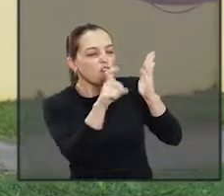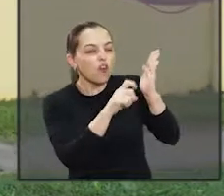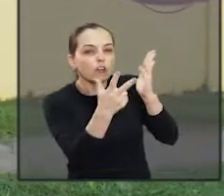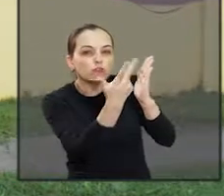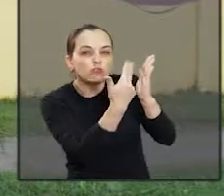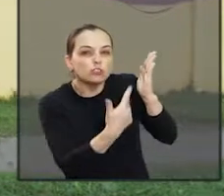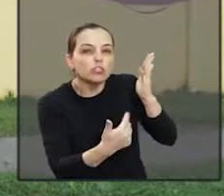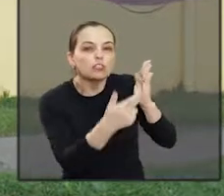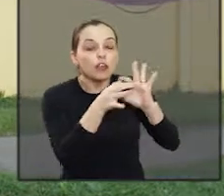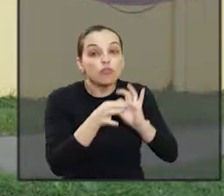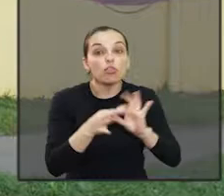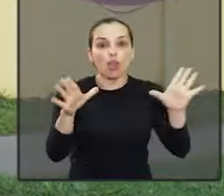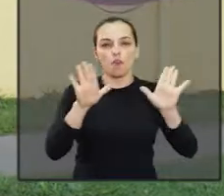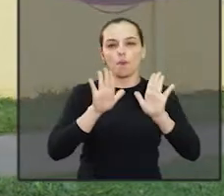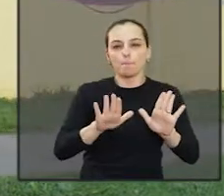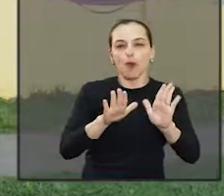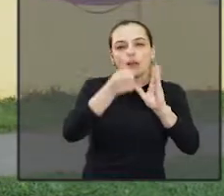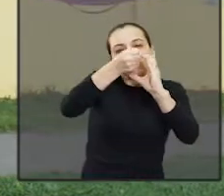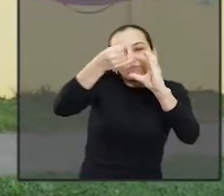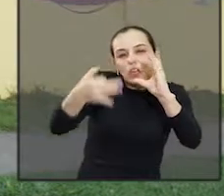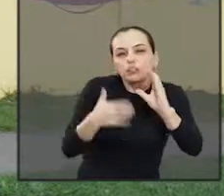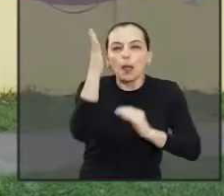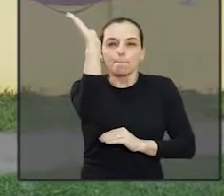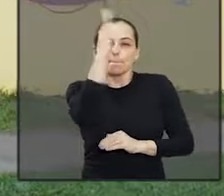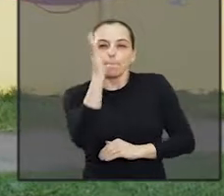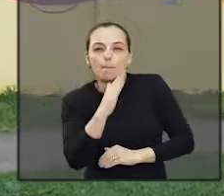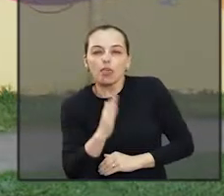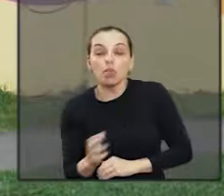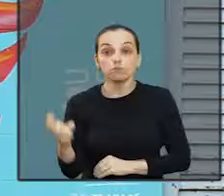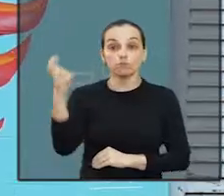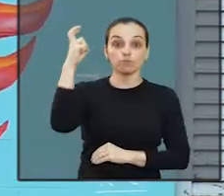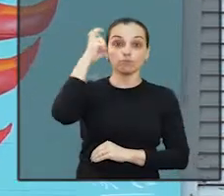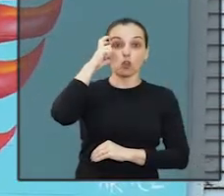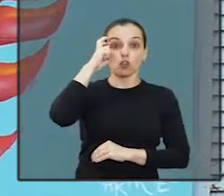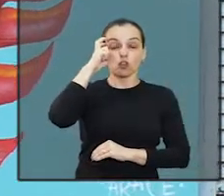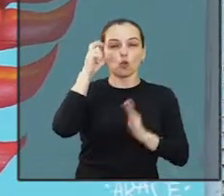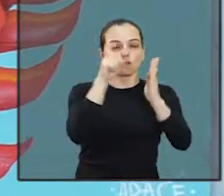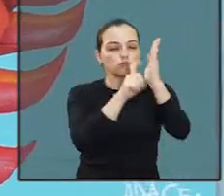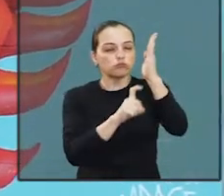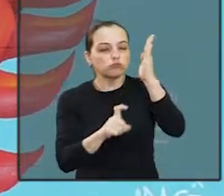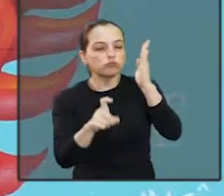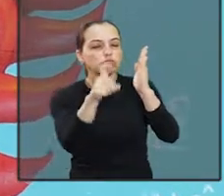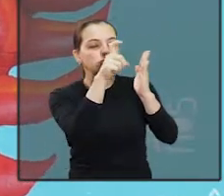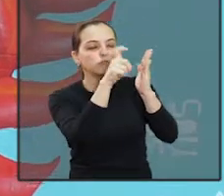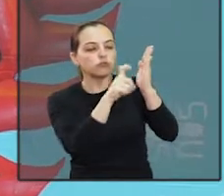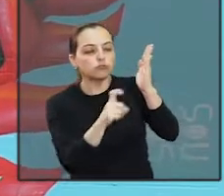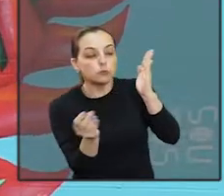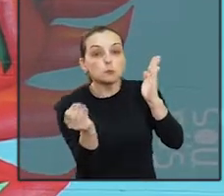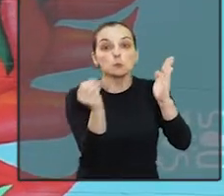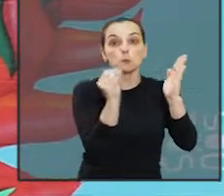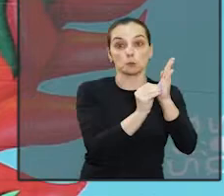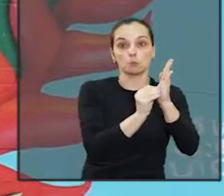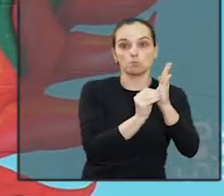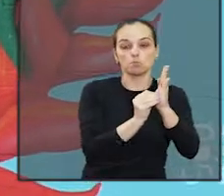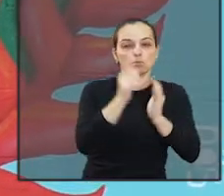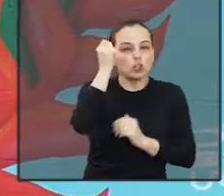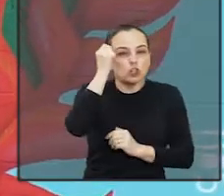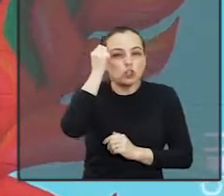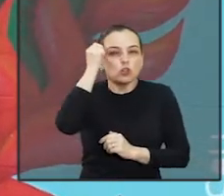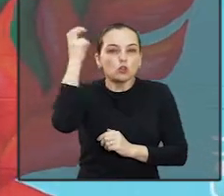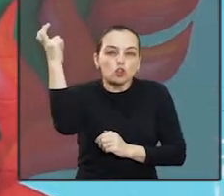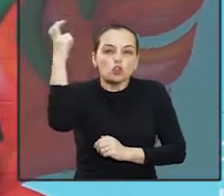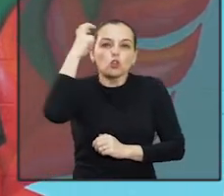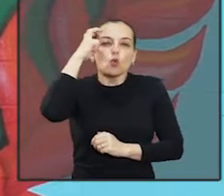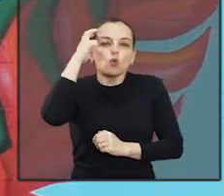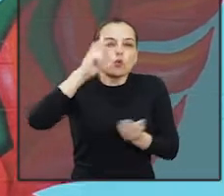nossas raízes culturais, na questão tipo, da temática mesmo central. Então, eu trabalho muito com uma mistura